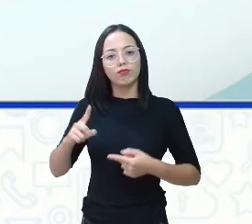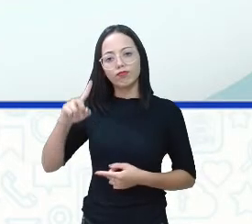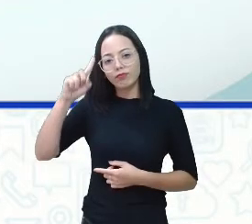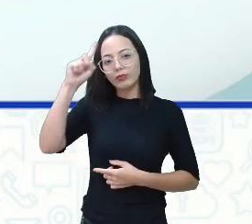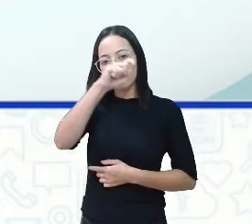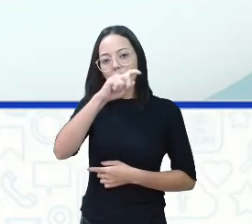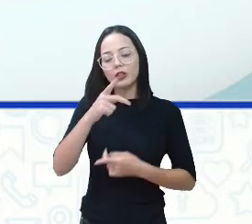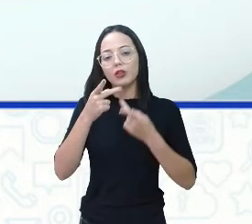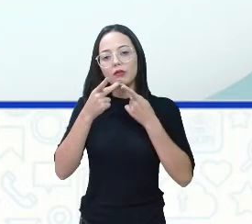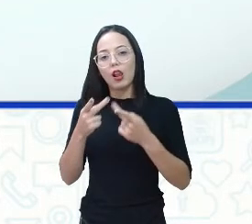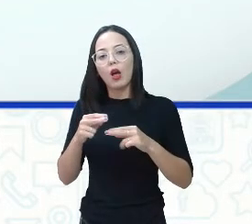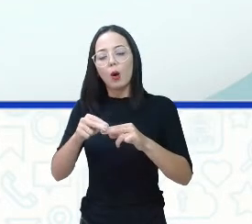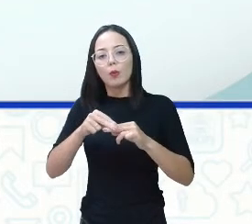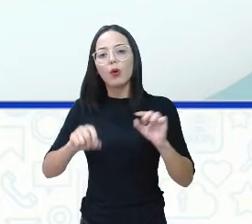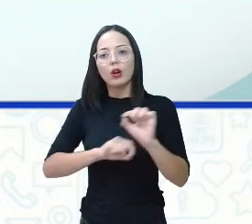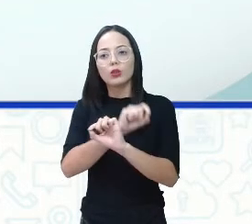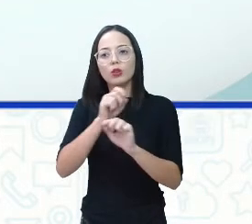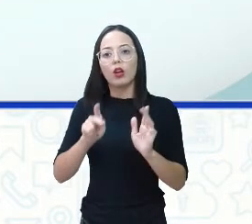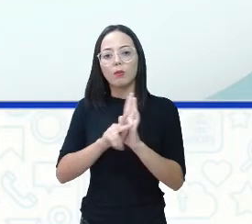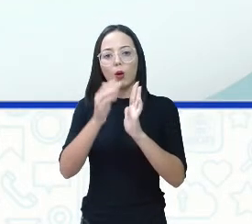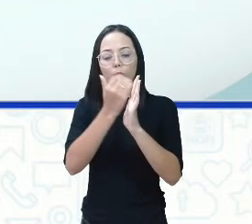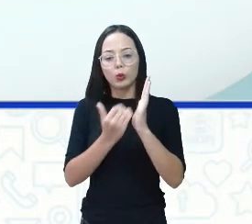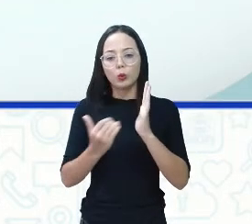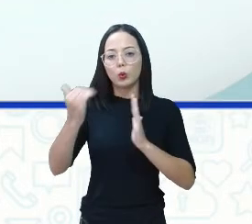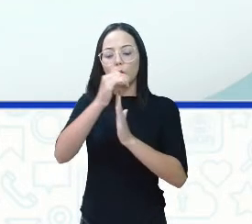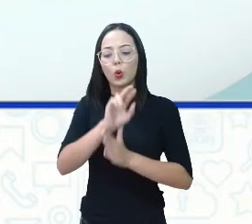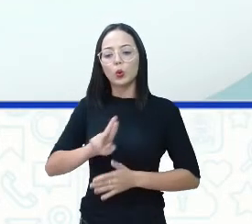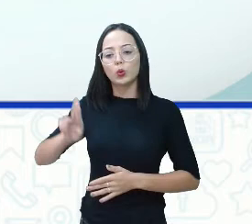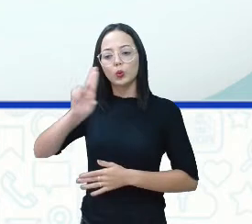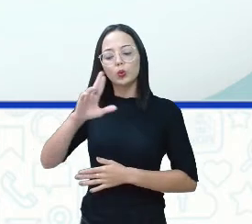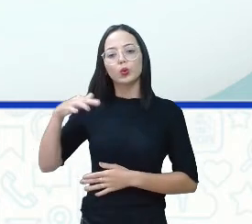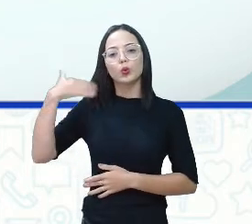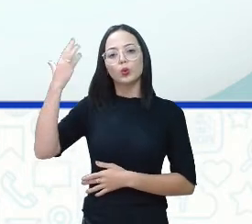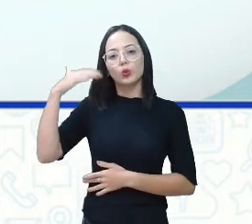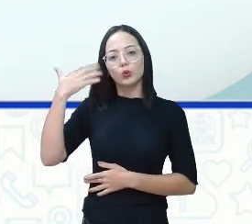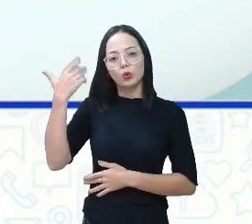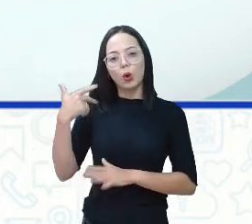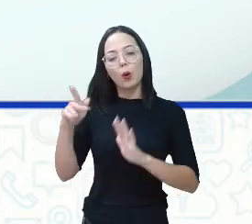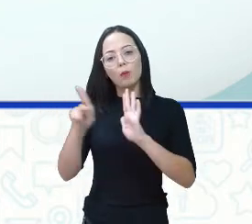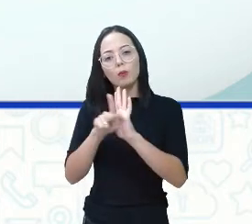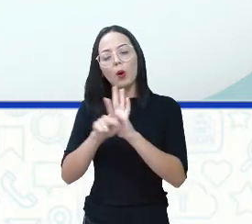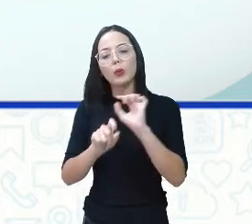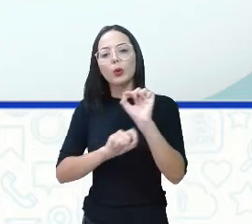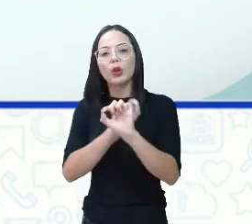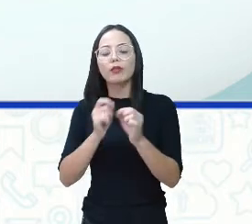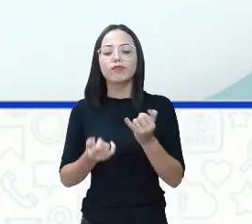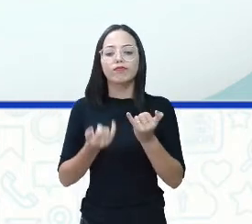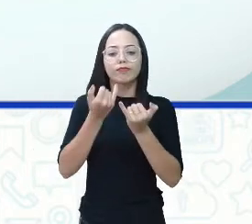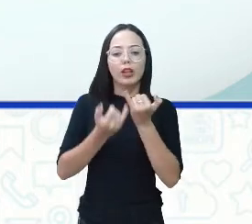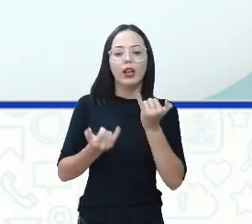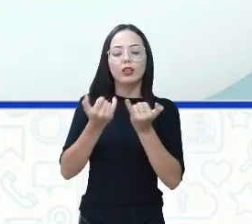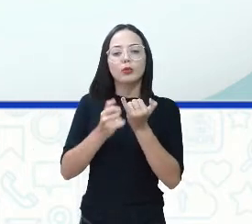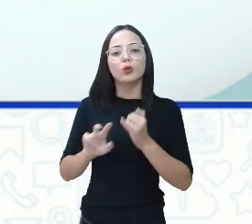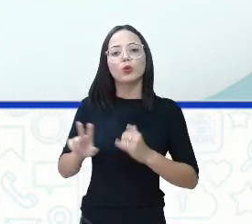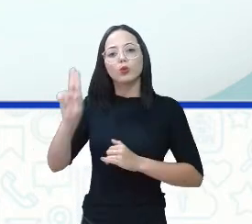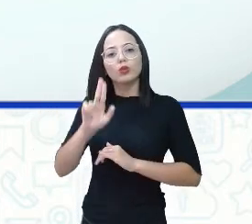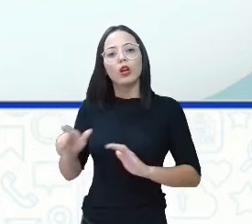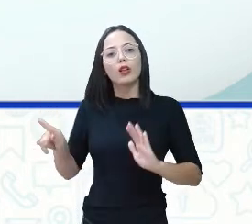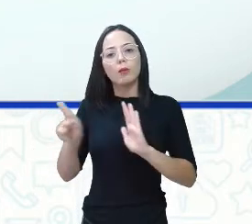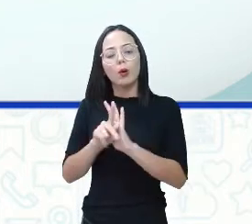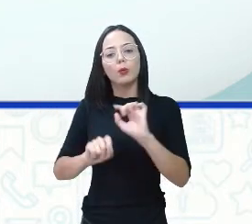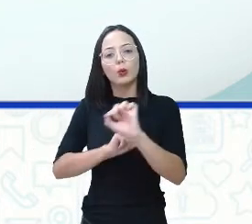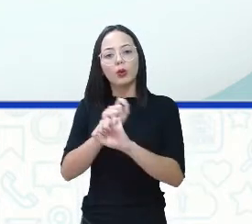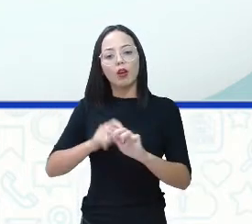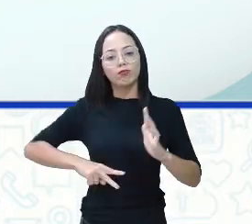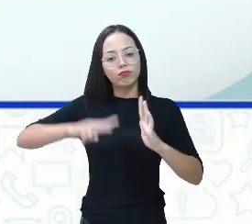de falar por causa do exagero do uso do som, ou sílabas parecidas. São muito usadas no processo de